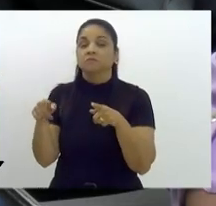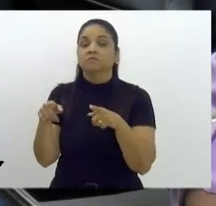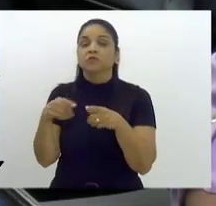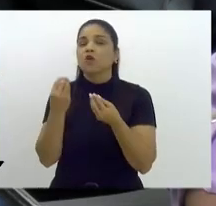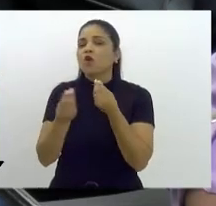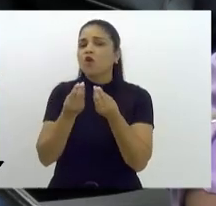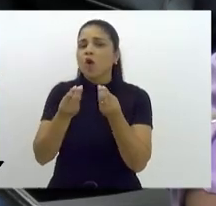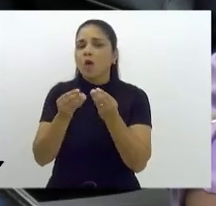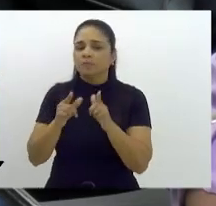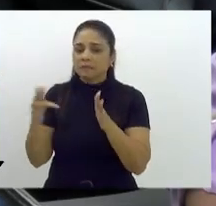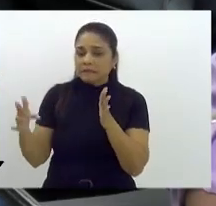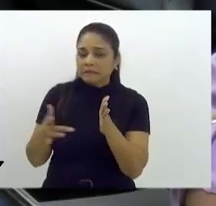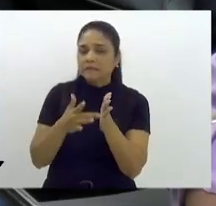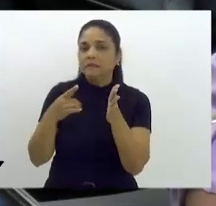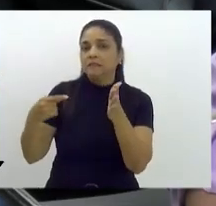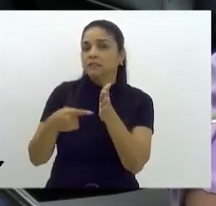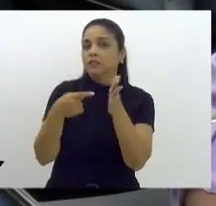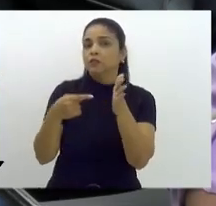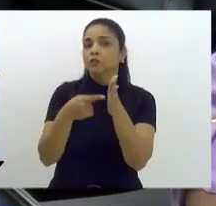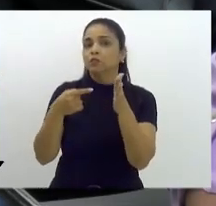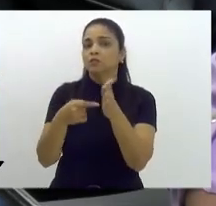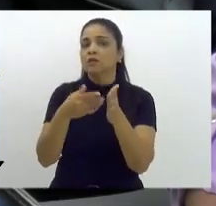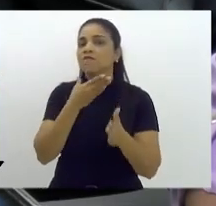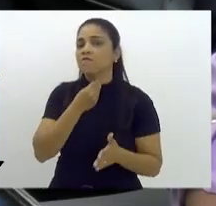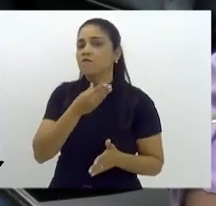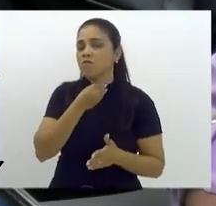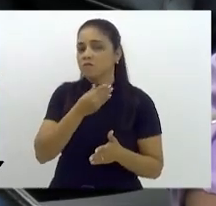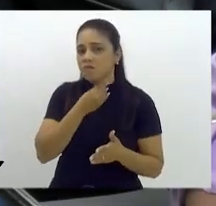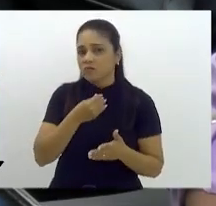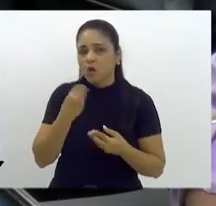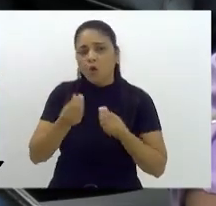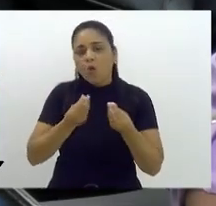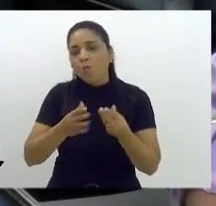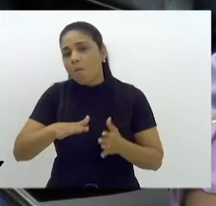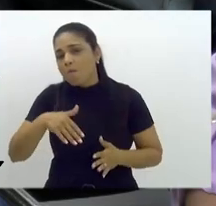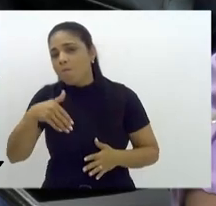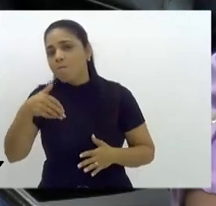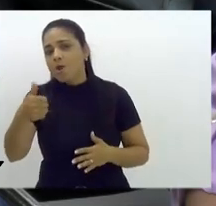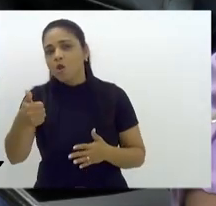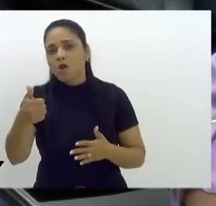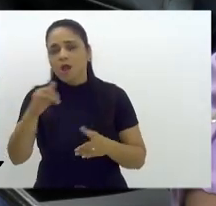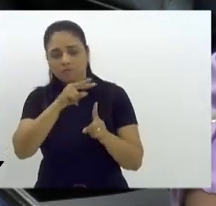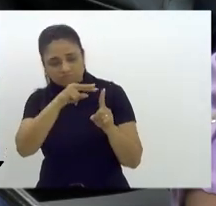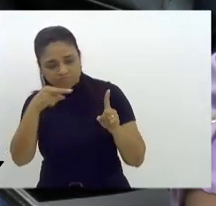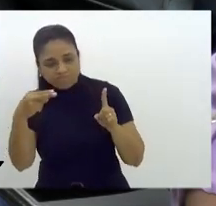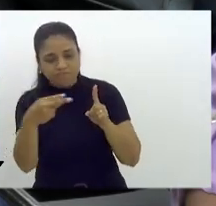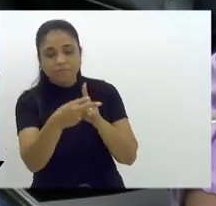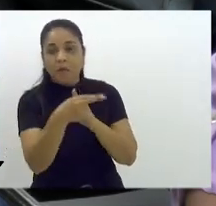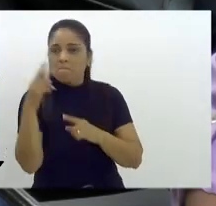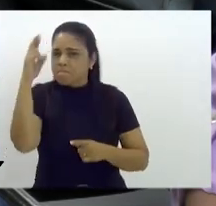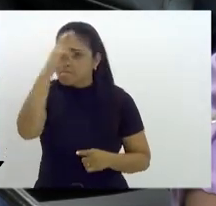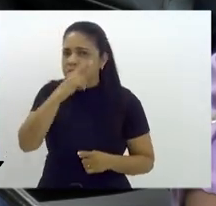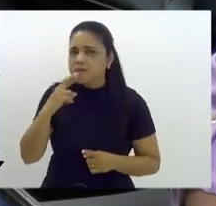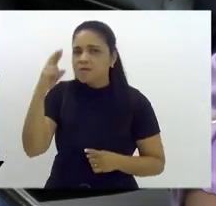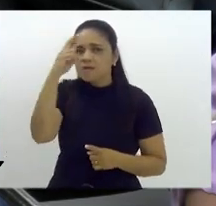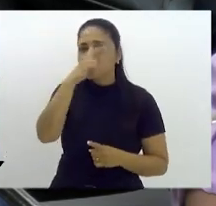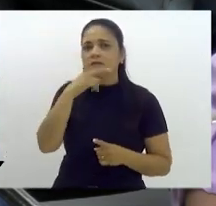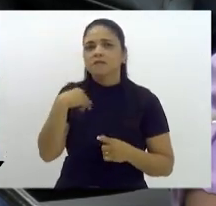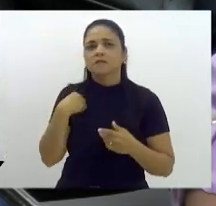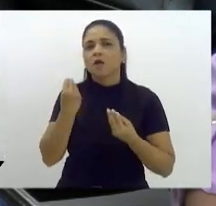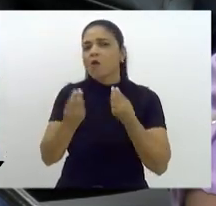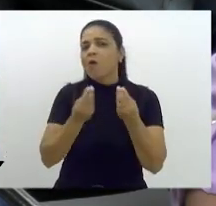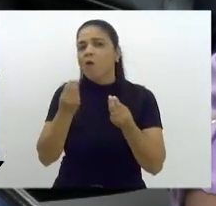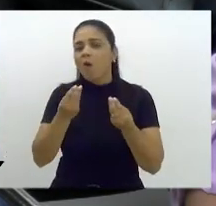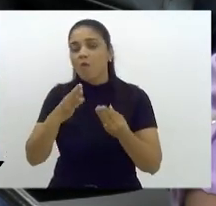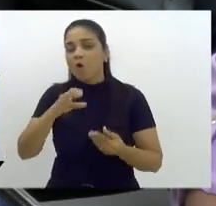lida com as denúncias falsas como que a gente pode melhorar do ponto de vista da perícia do corpo de delito